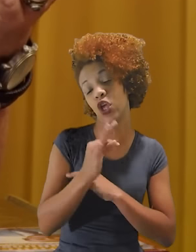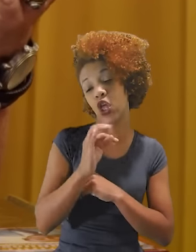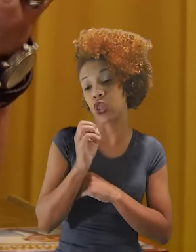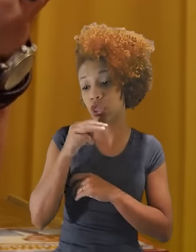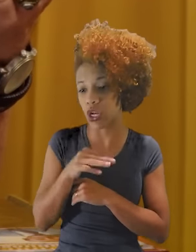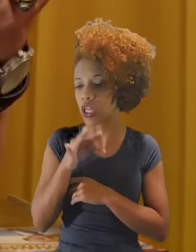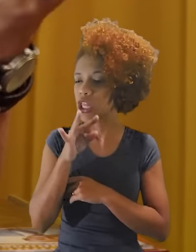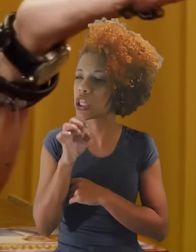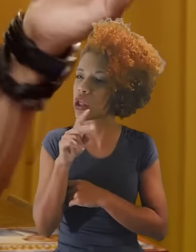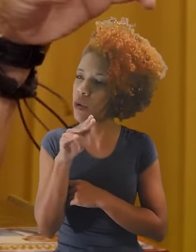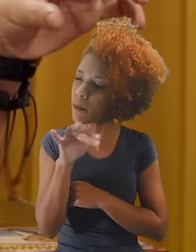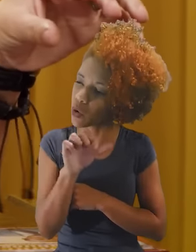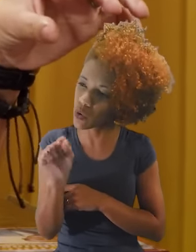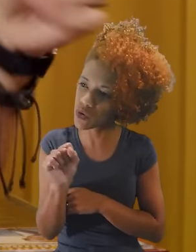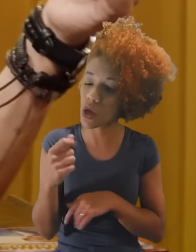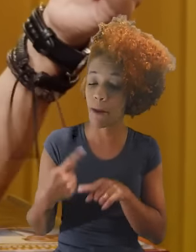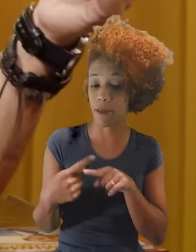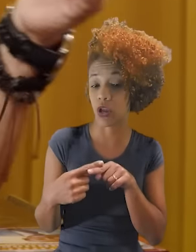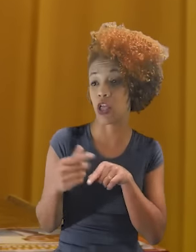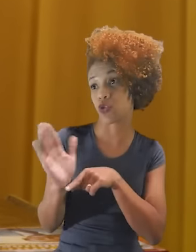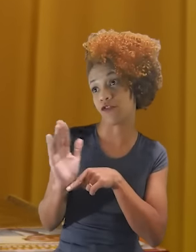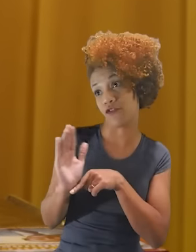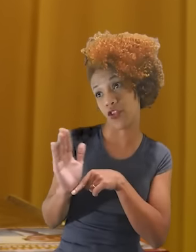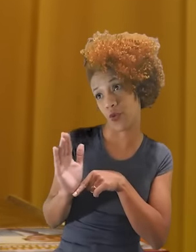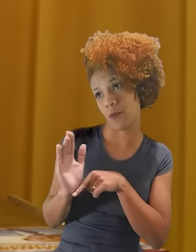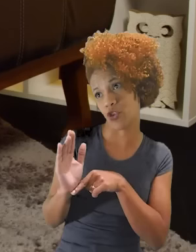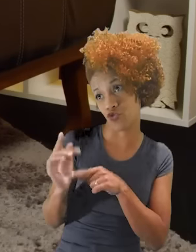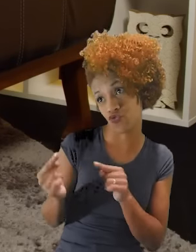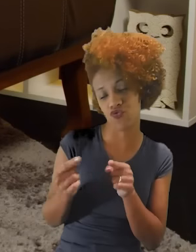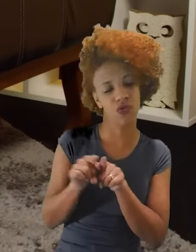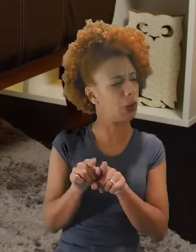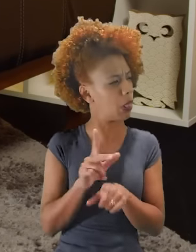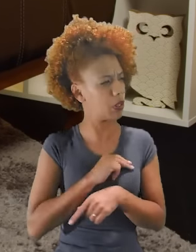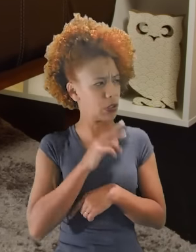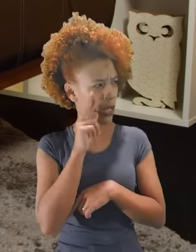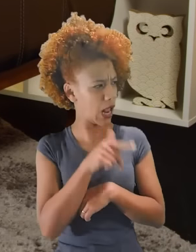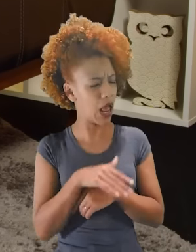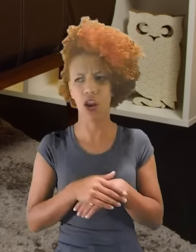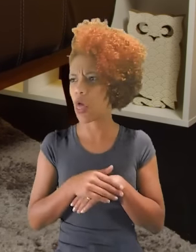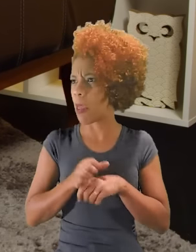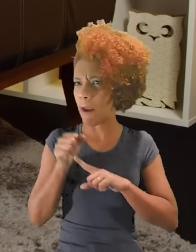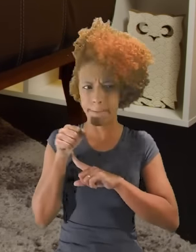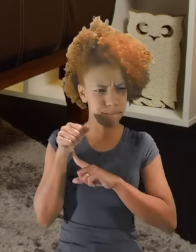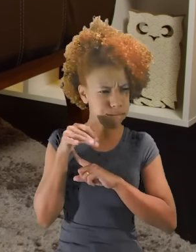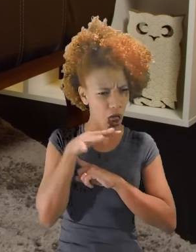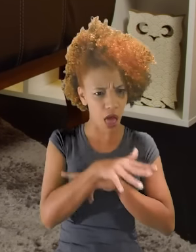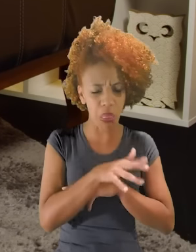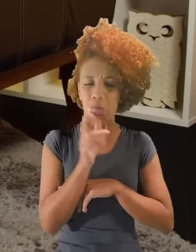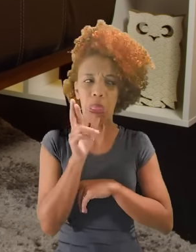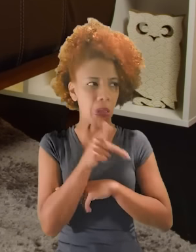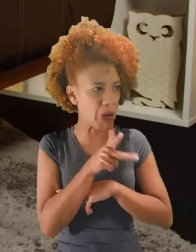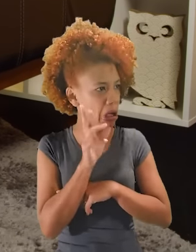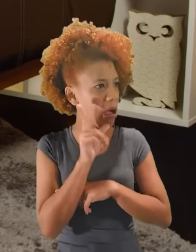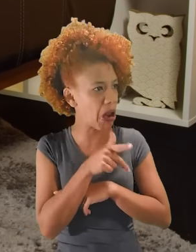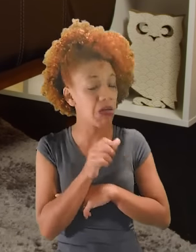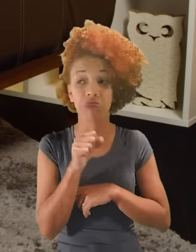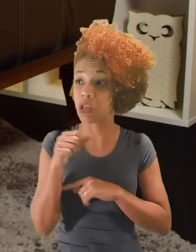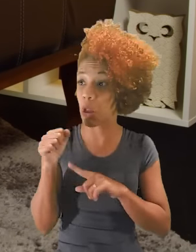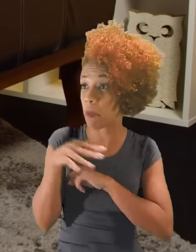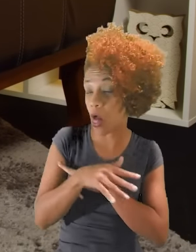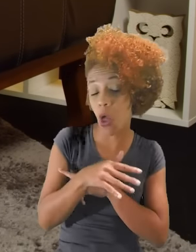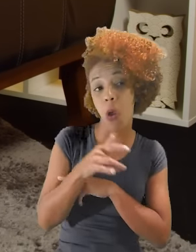Trolley Troubles, que é exatamente por causa desse desenho, que esse filme. Ah, que do caralho. E bombou, cara. Assim, bombou. Que do caralho. Aí bombou